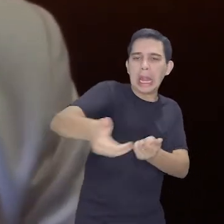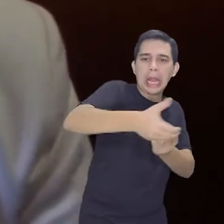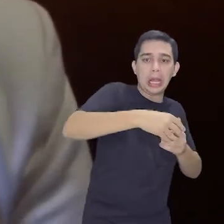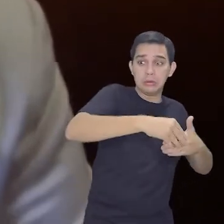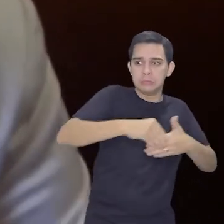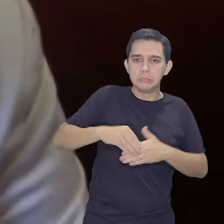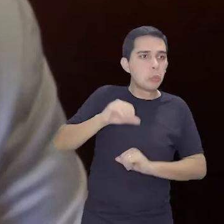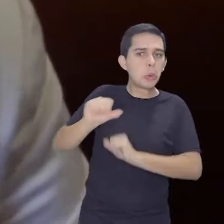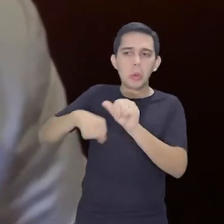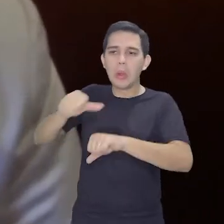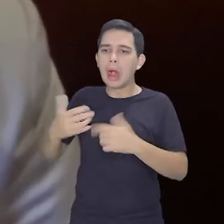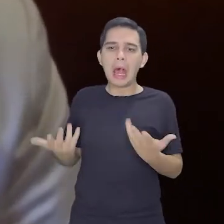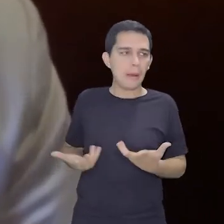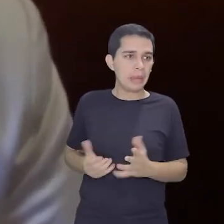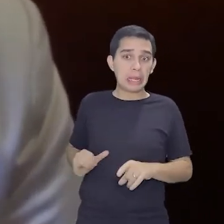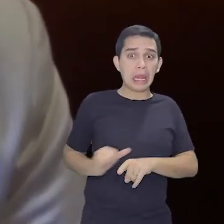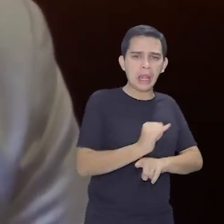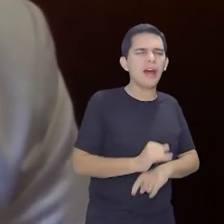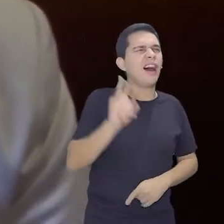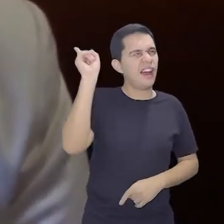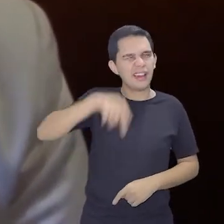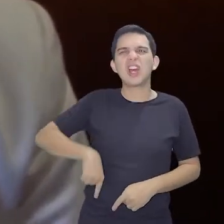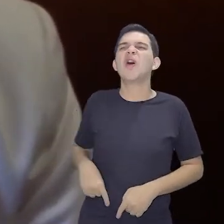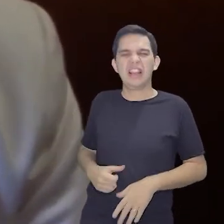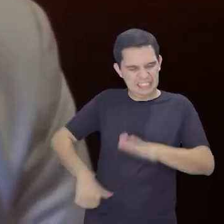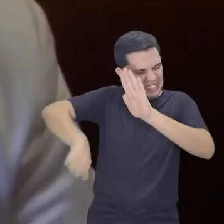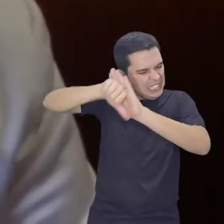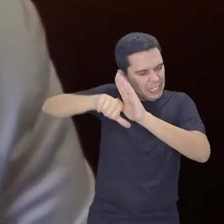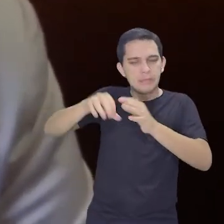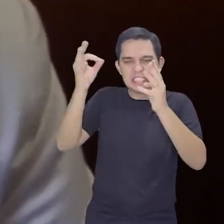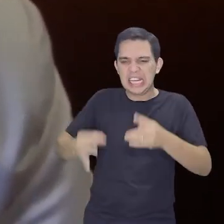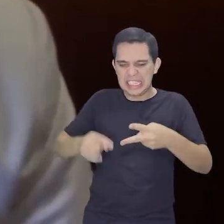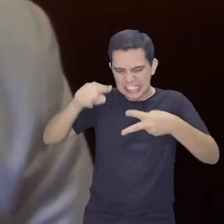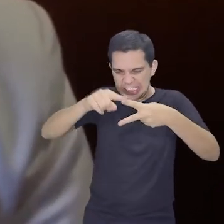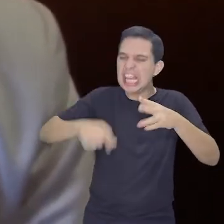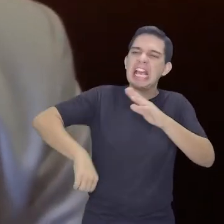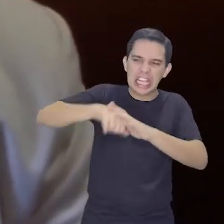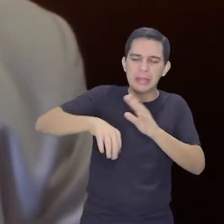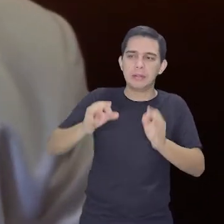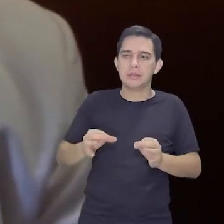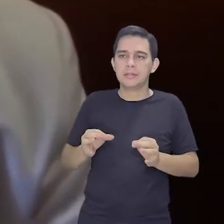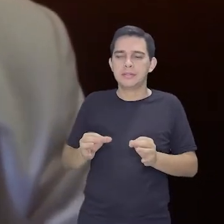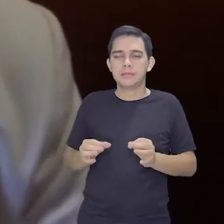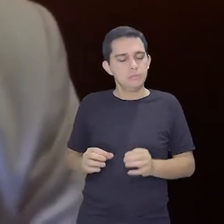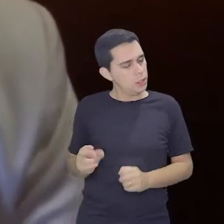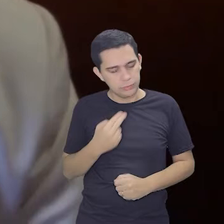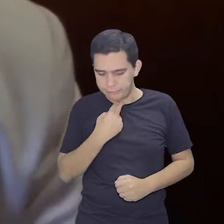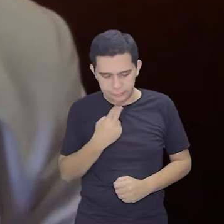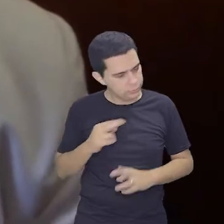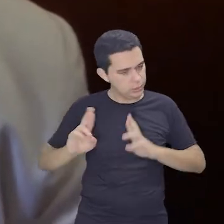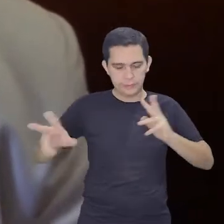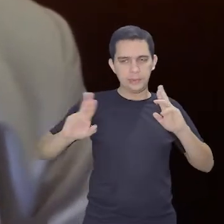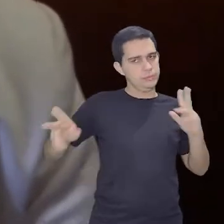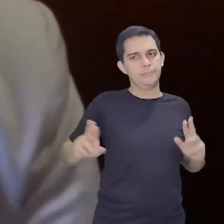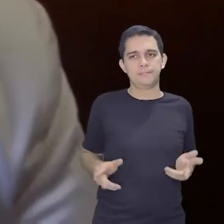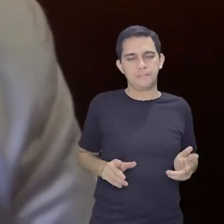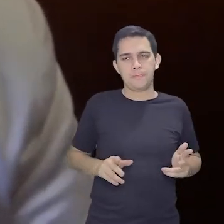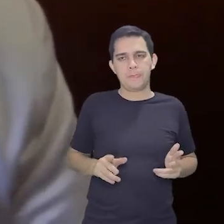ele ficou, em função de tudo que ocorreu, e decidiu corretamente arquivar porque não havia